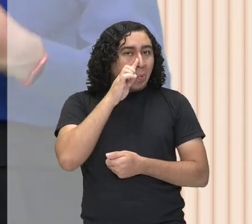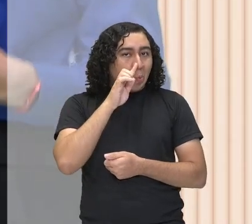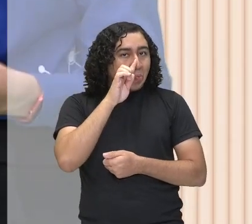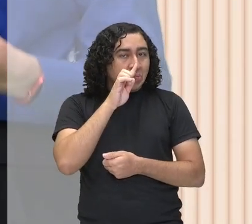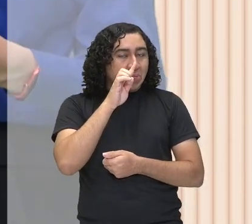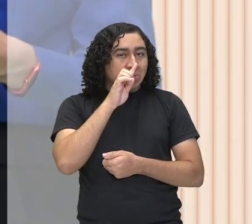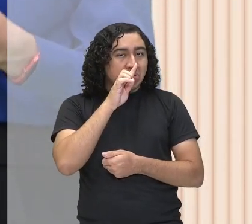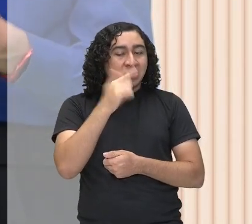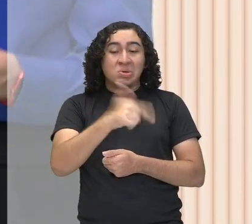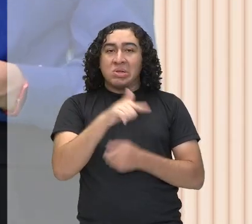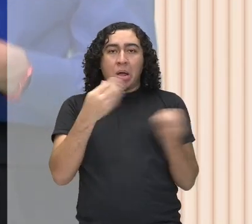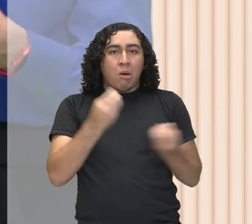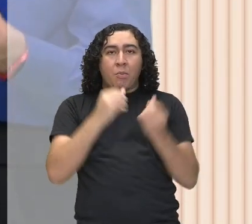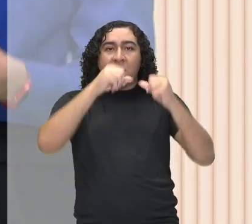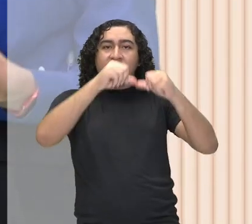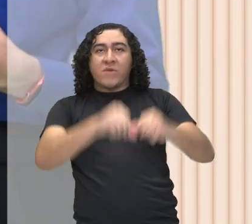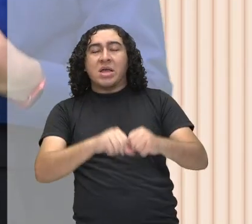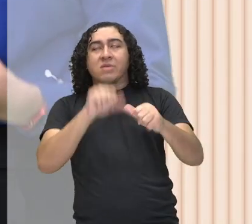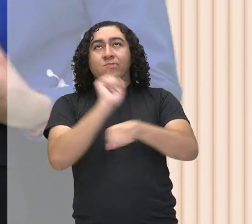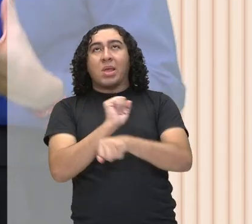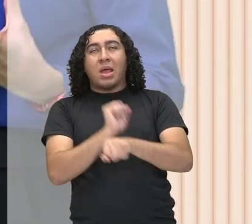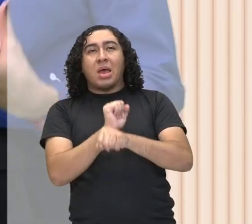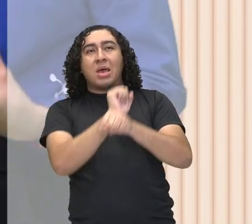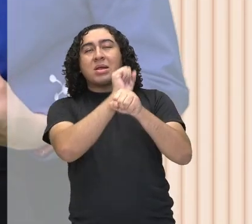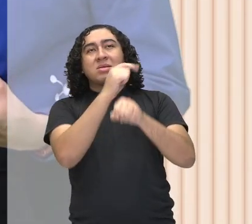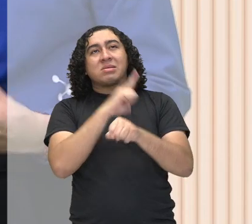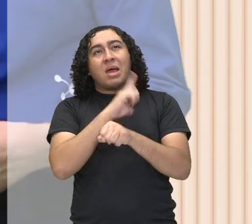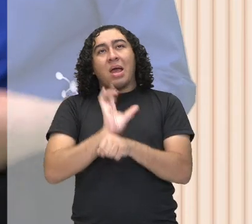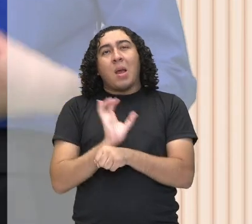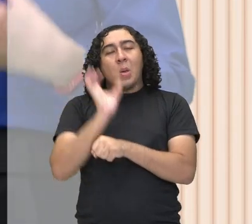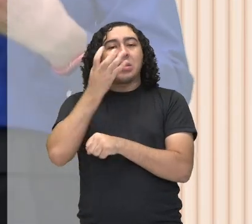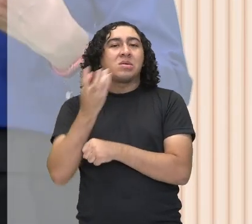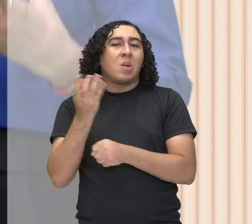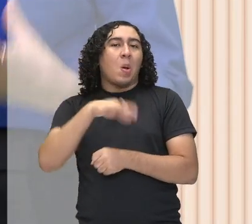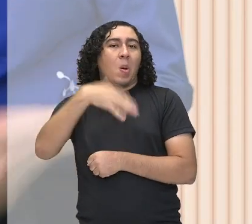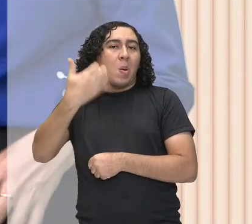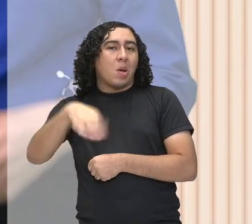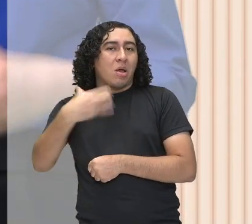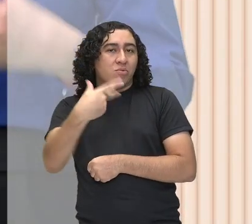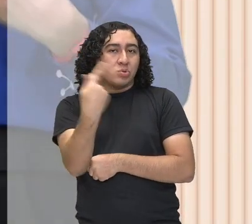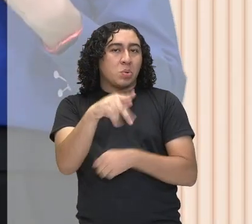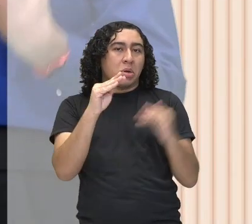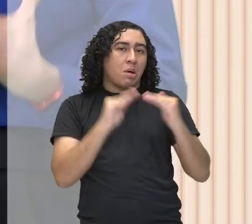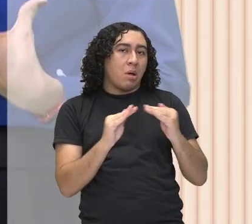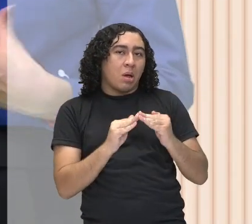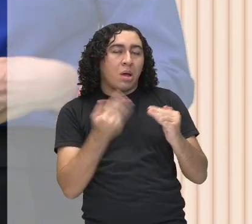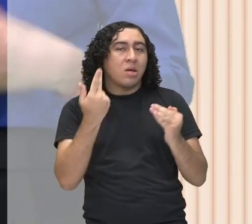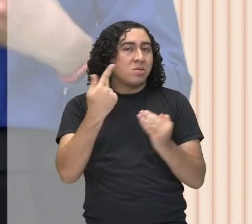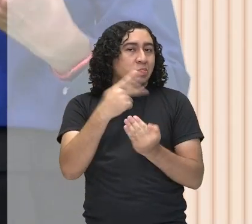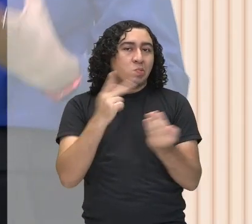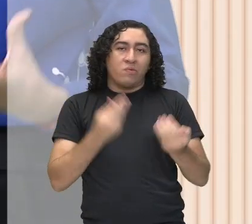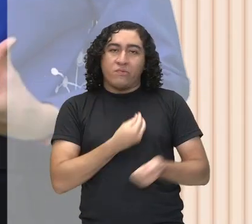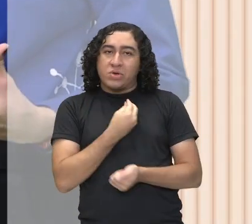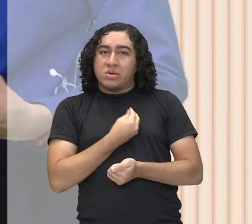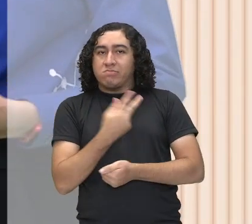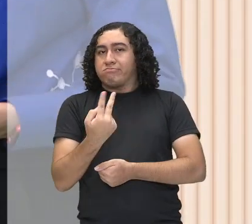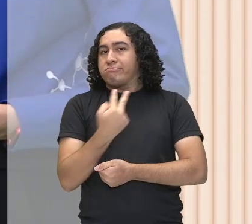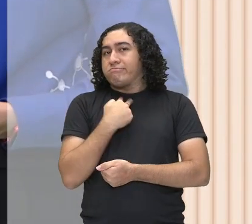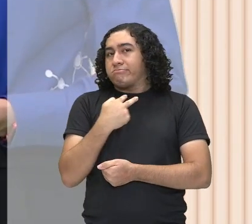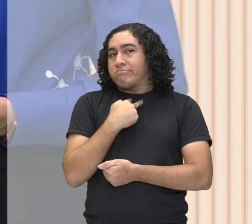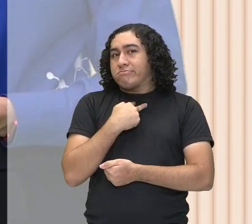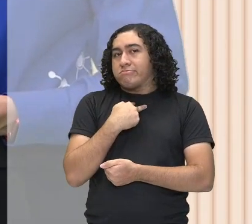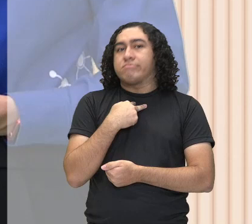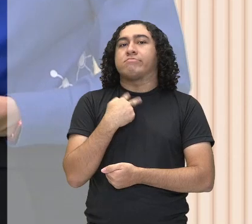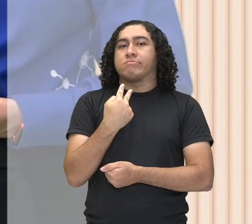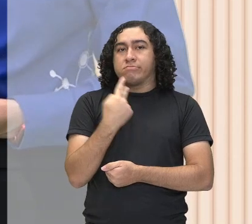você não vai ficar ali esperando algo de pior acontecer na sua casa, para a sua vida, para a